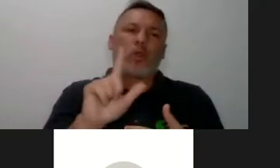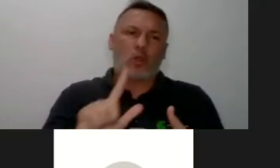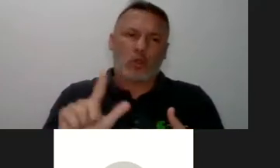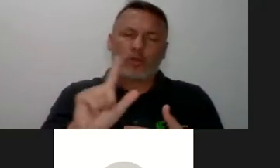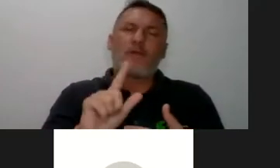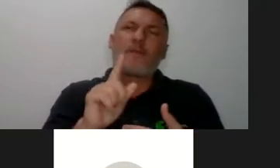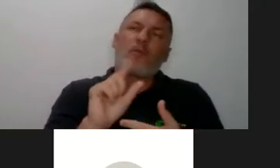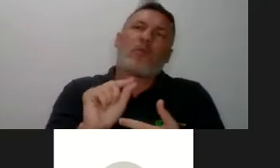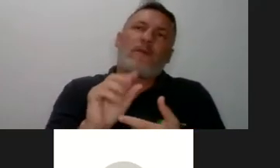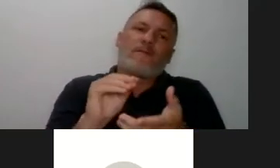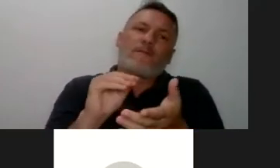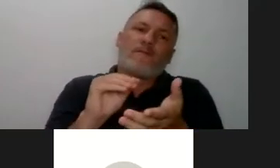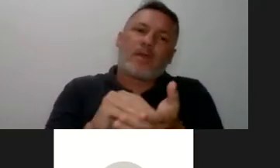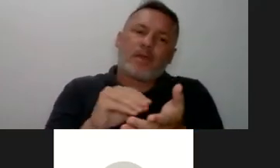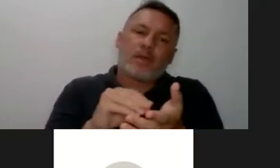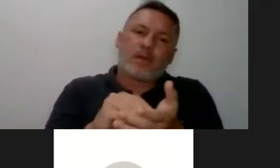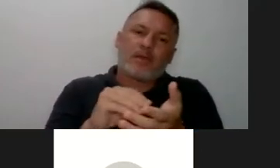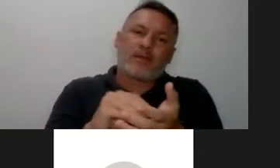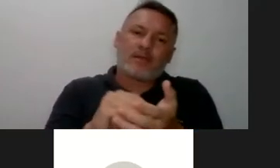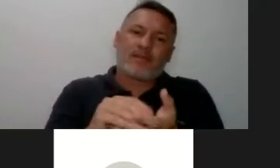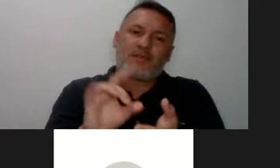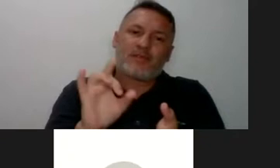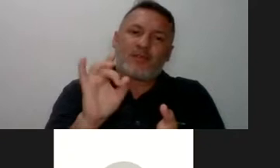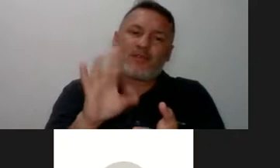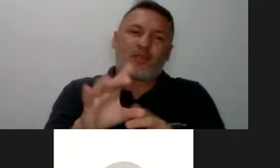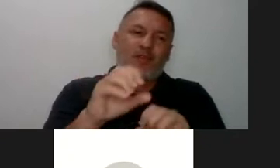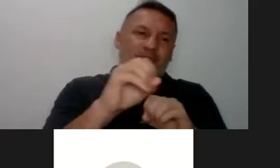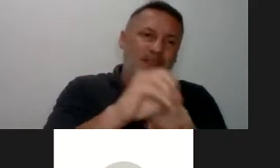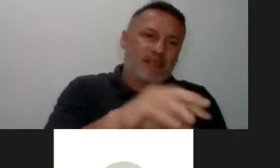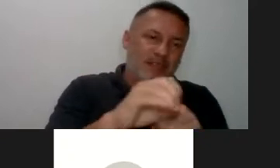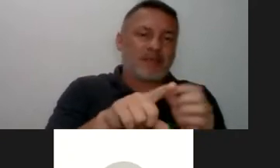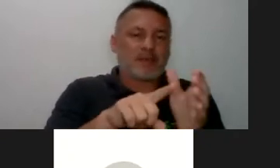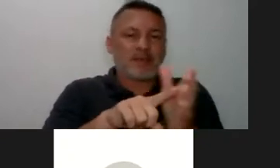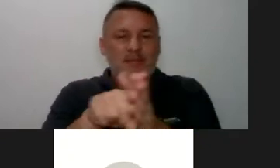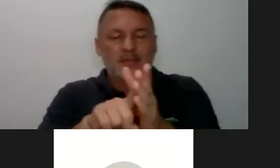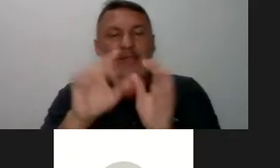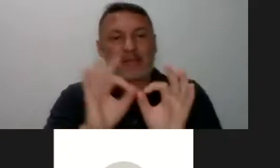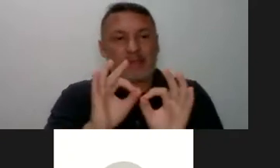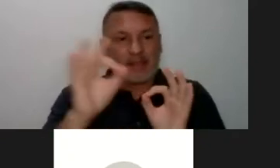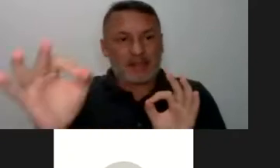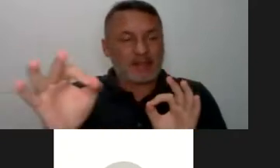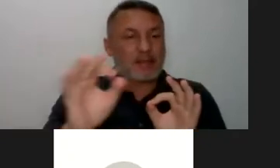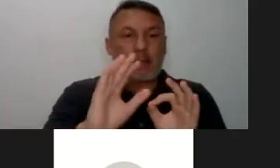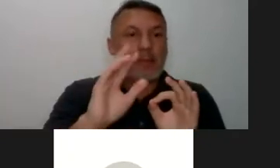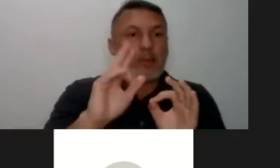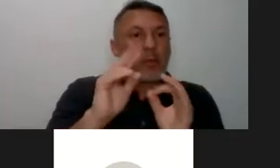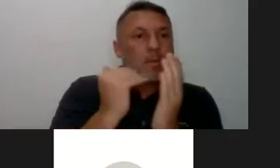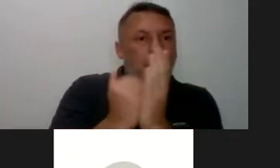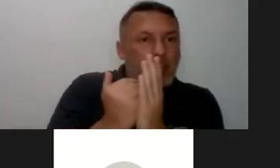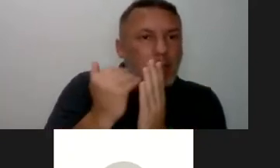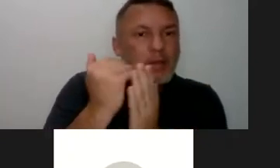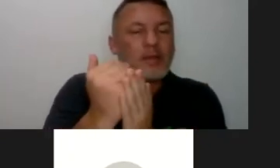também, para além do ensino, pesquisa e extensão, né? A integração